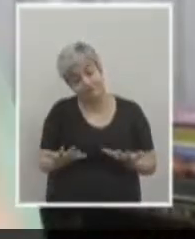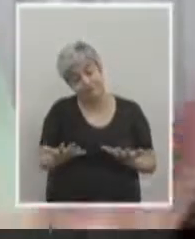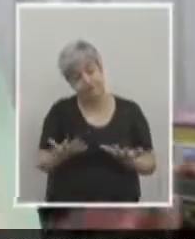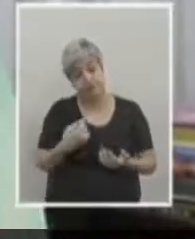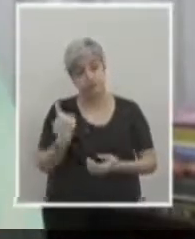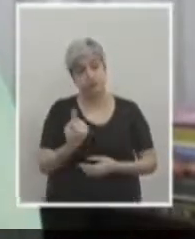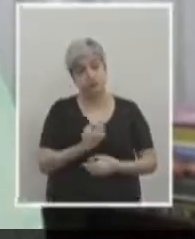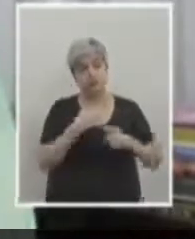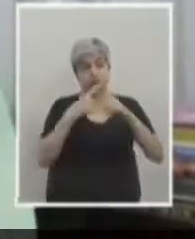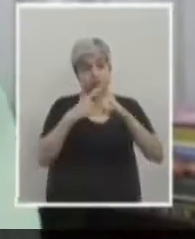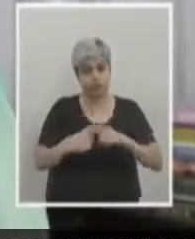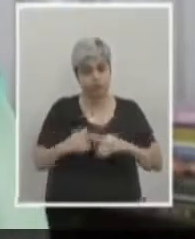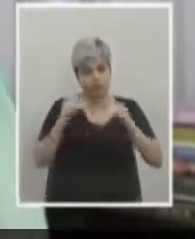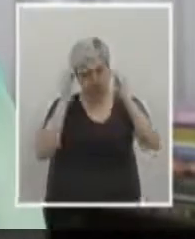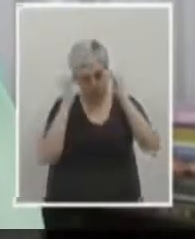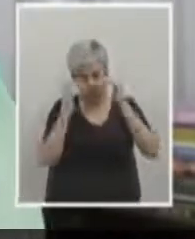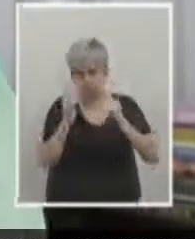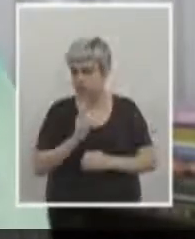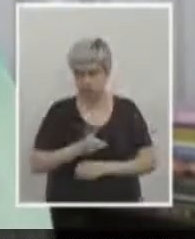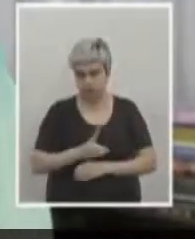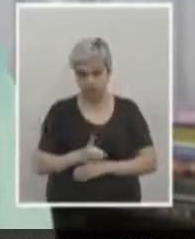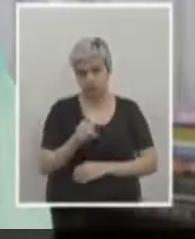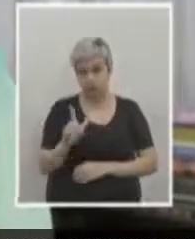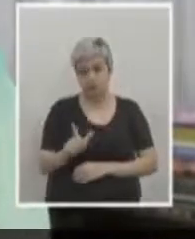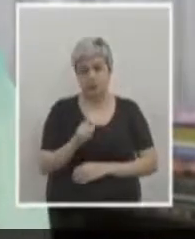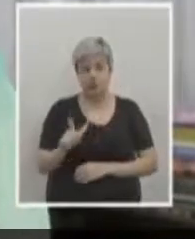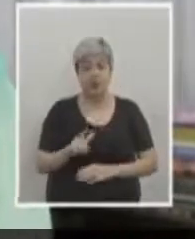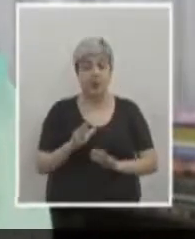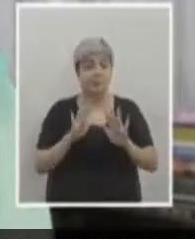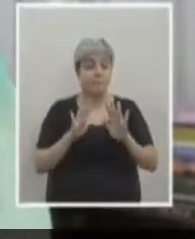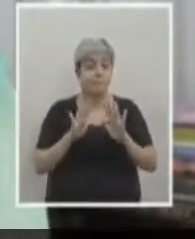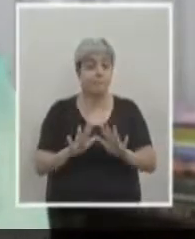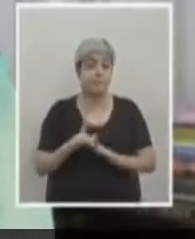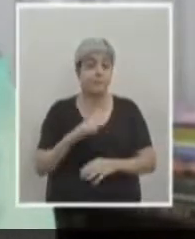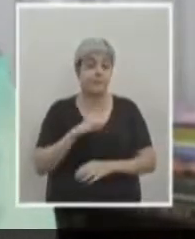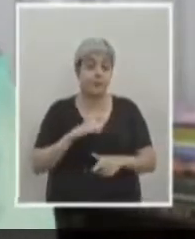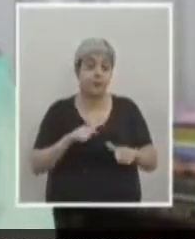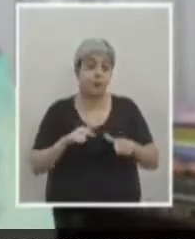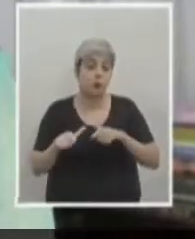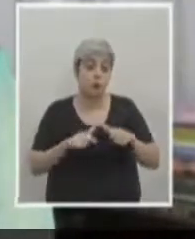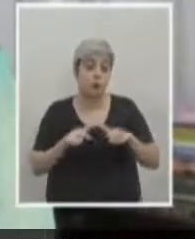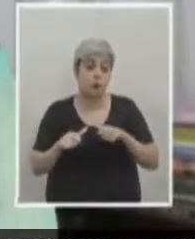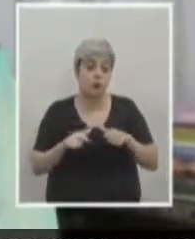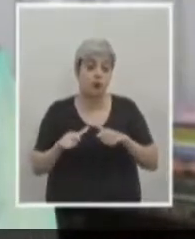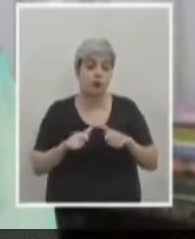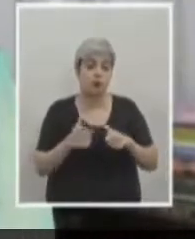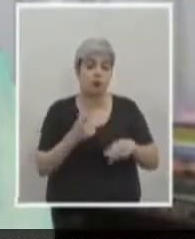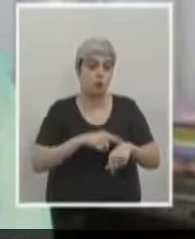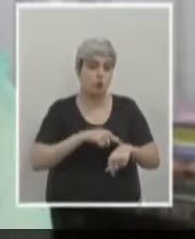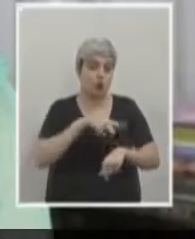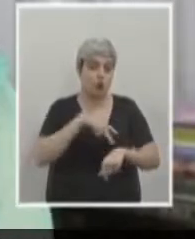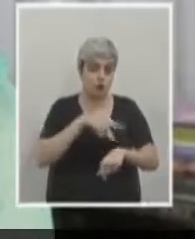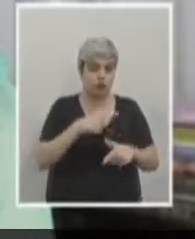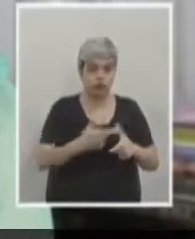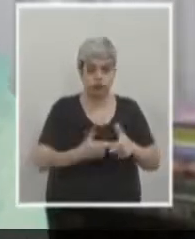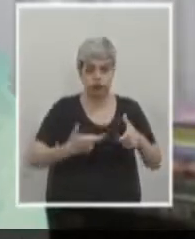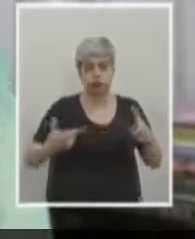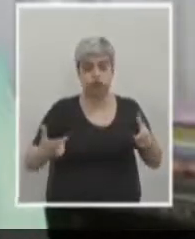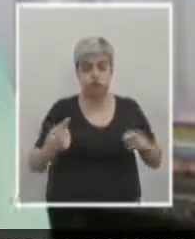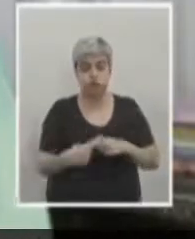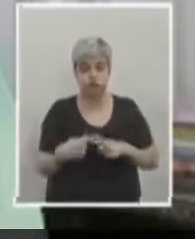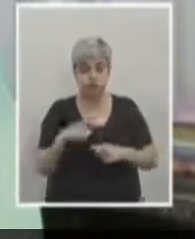de certa forma, com todo respeito, é claro, é que a questão da extensão, quando eu coloquei a questão da extensão, é porque lá na lei que institui os planos